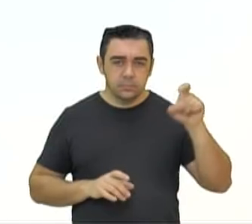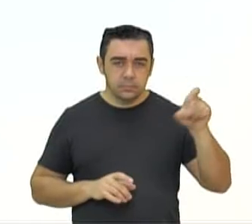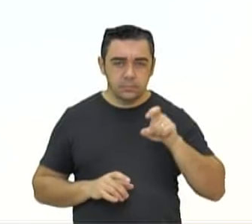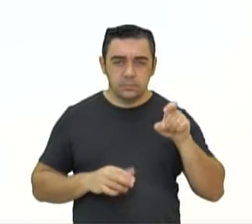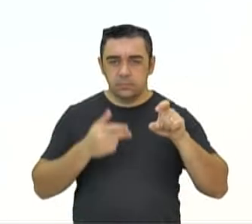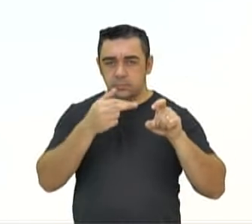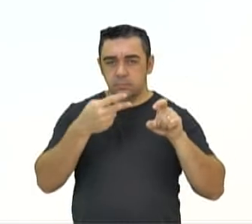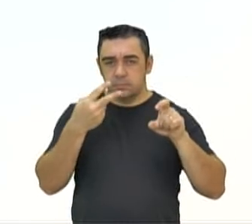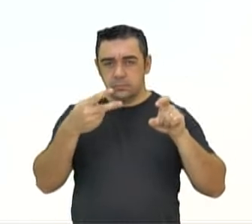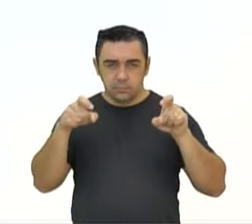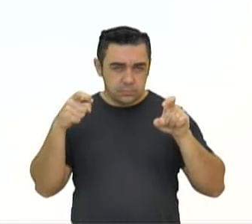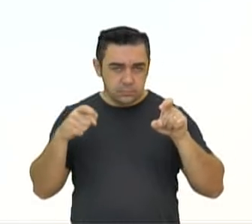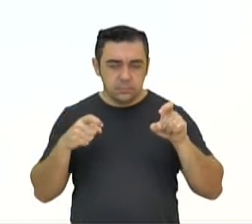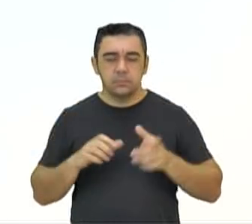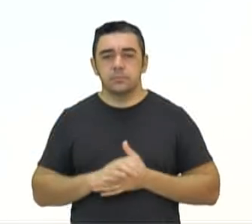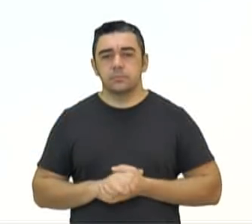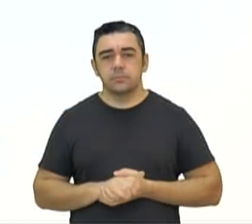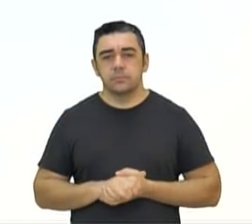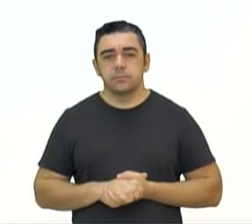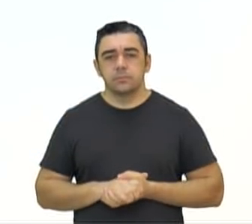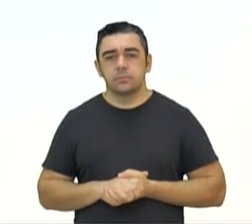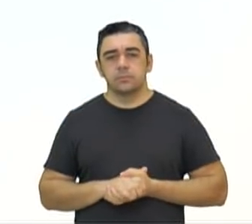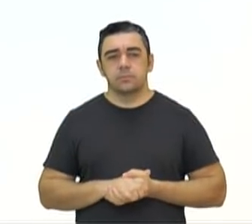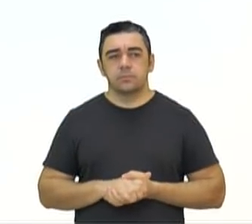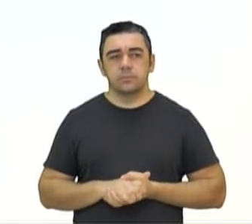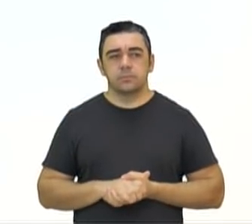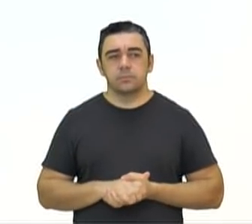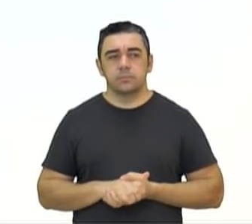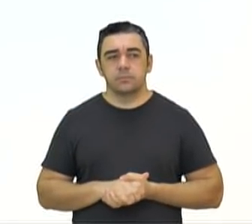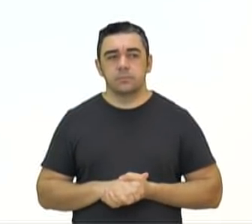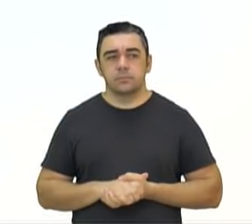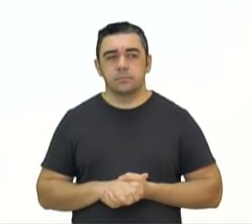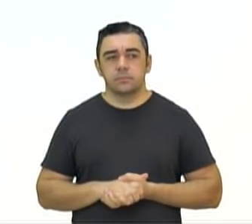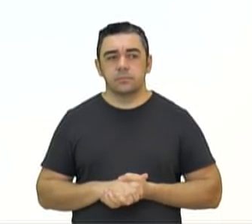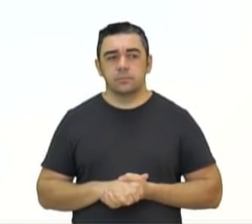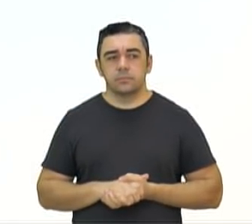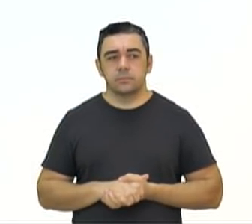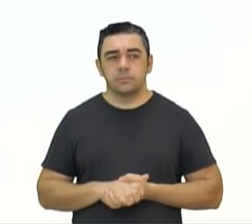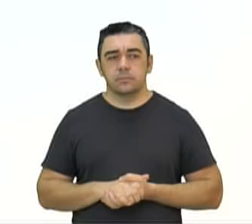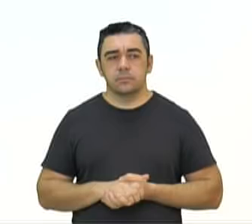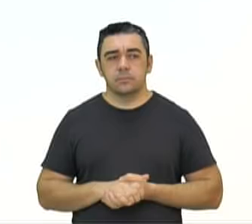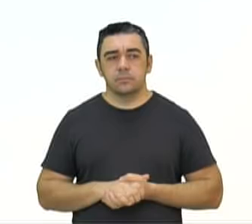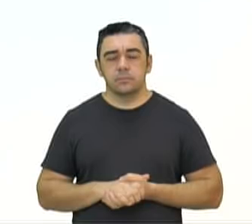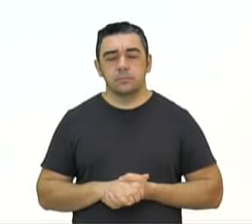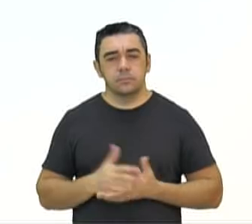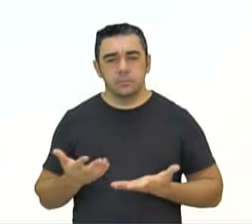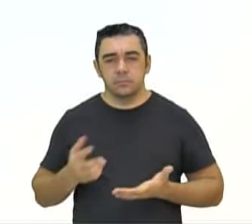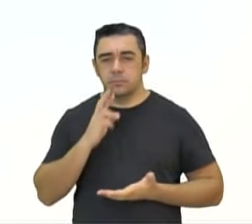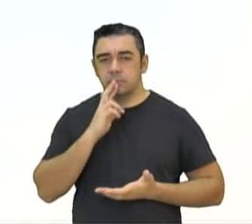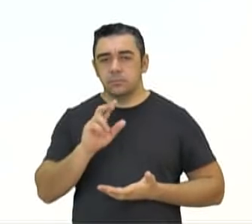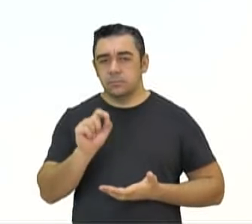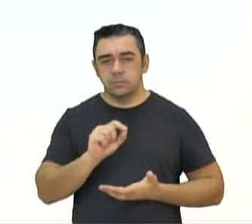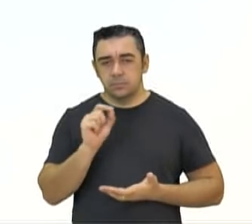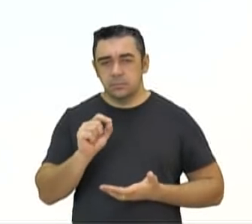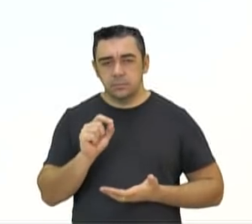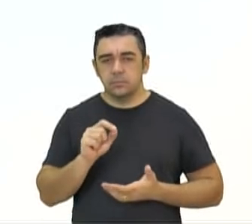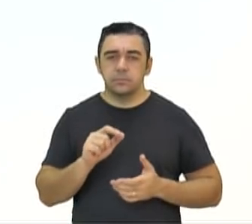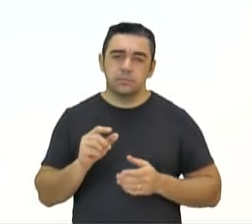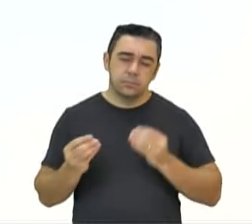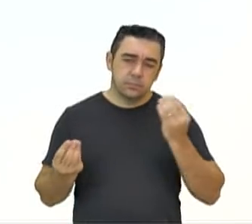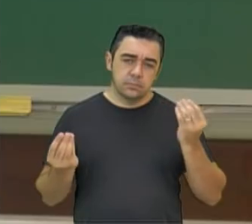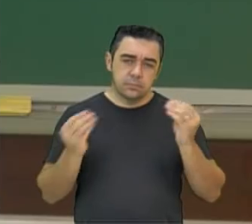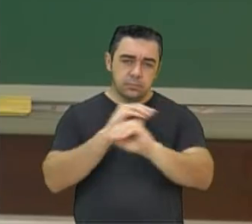iguais. Então, qual que deve ser o valor de x? X igual a 2x. O que nós temos? Uma equaçãozinha, né? Letra para um